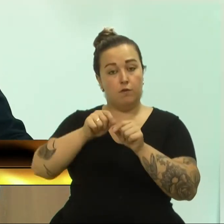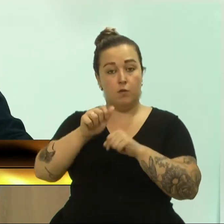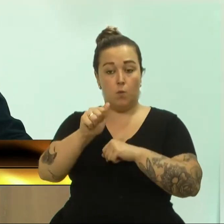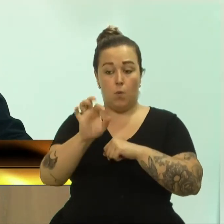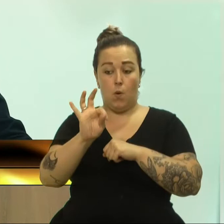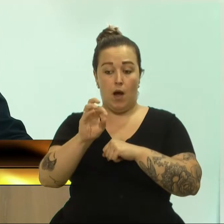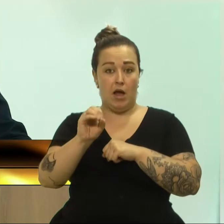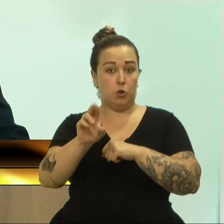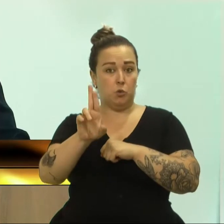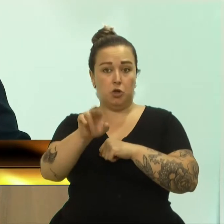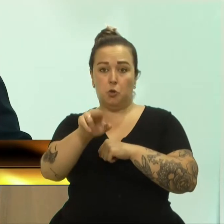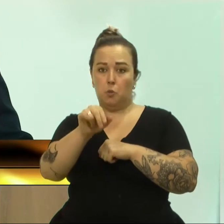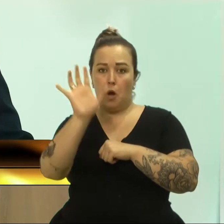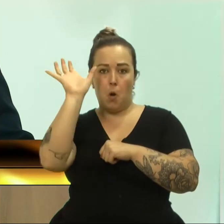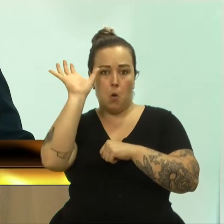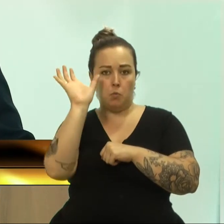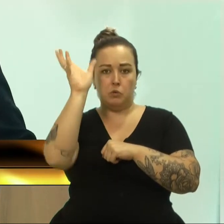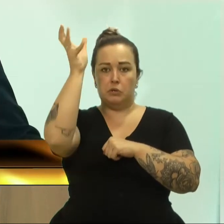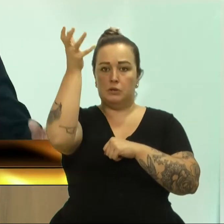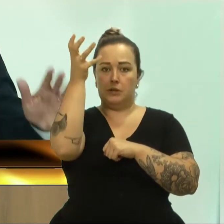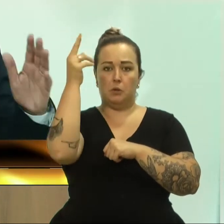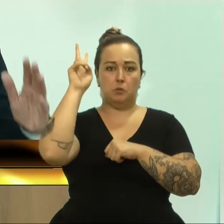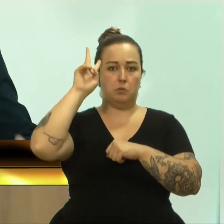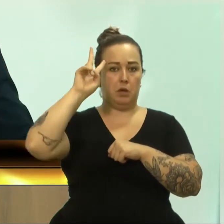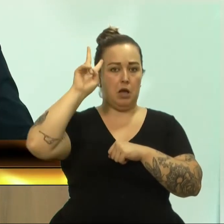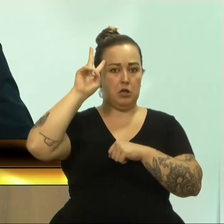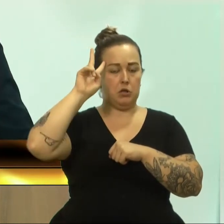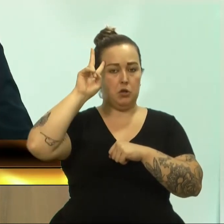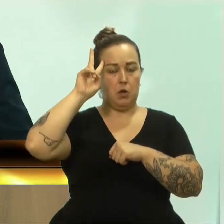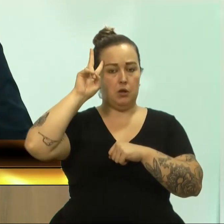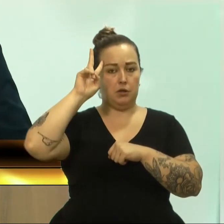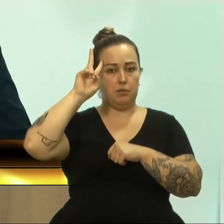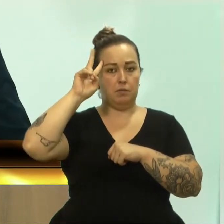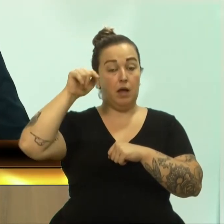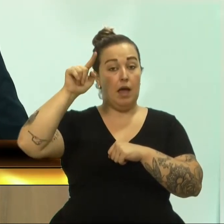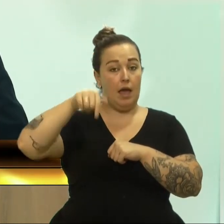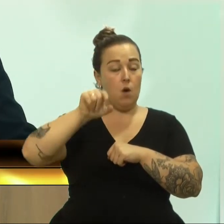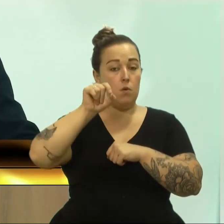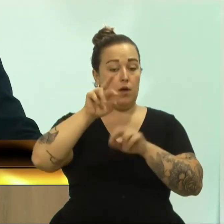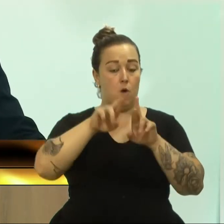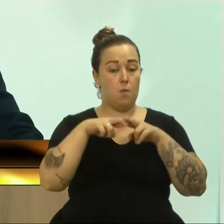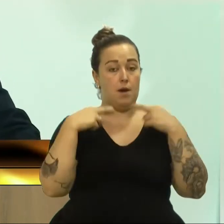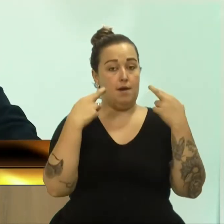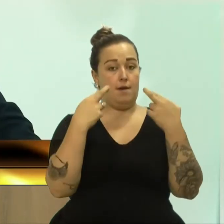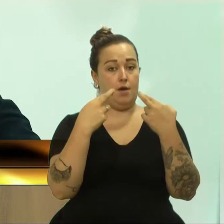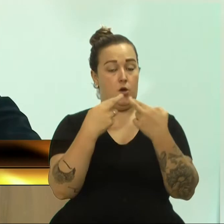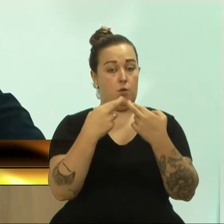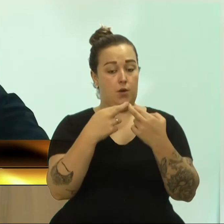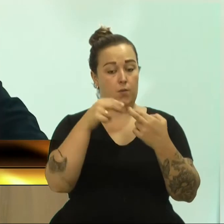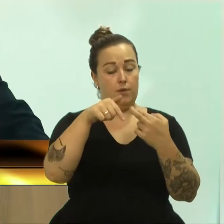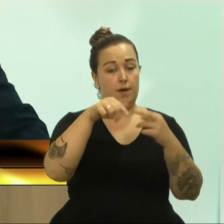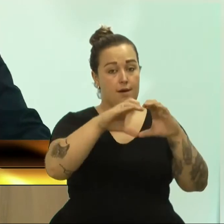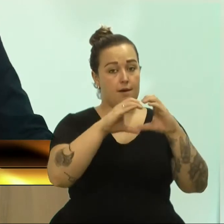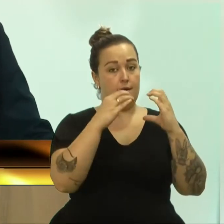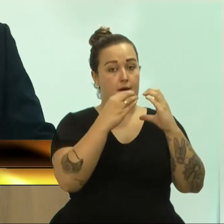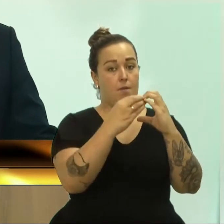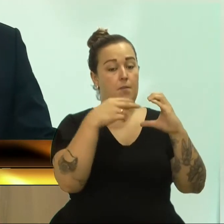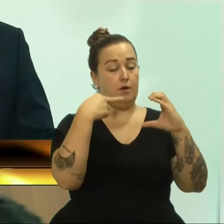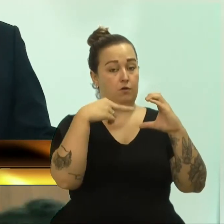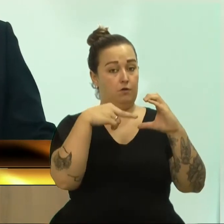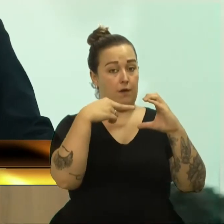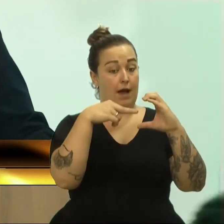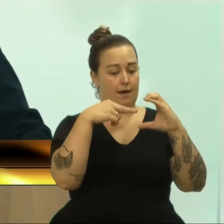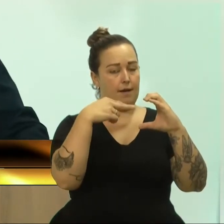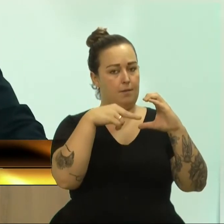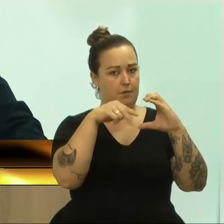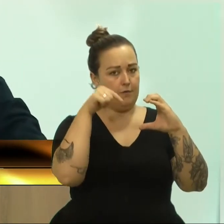na história de Caxias do Sul, que é um ato, que é uma sessão extraordinária em que a Câmara de Vereadores estará elegendo de uma